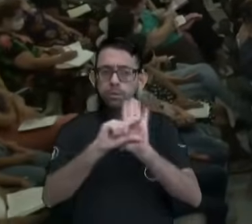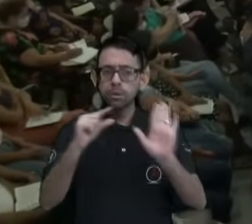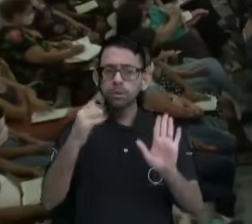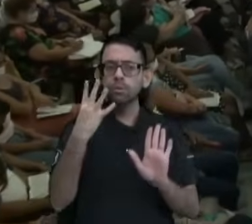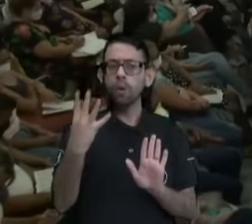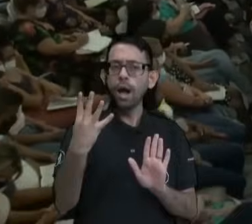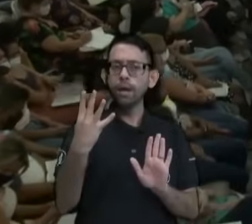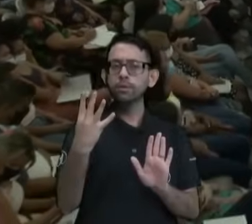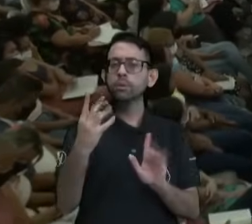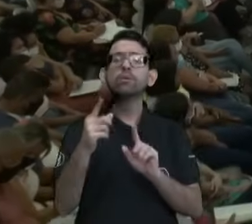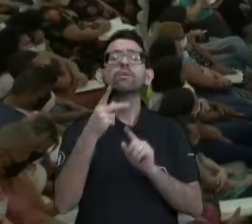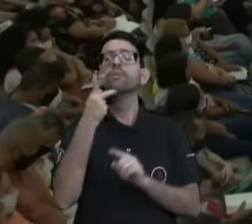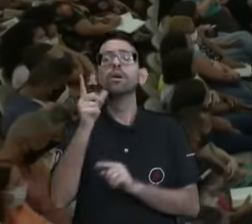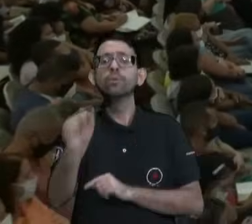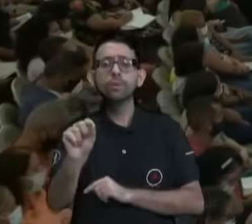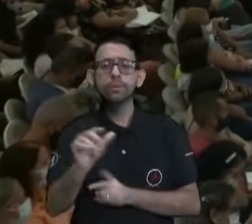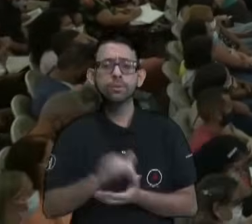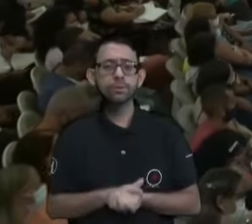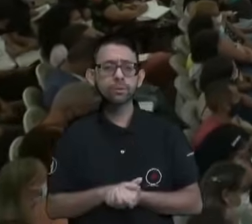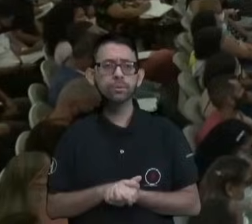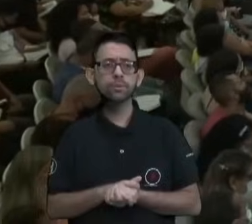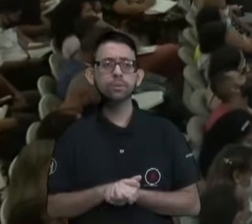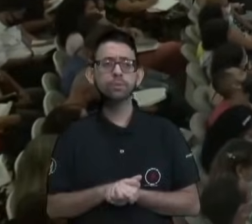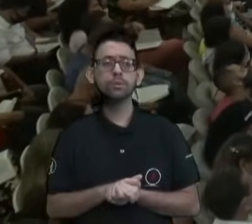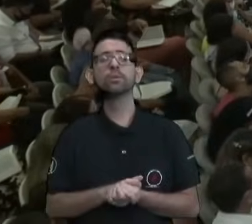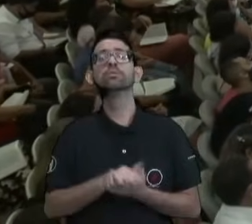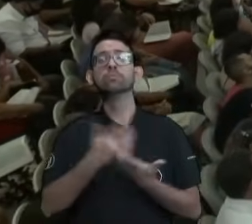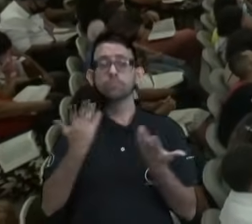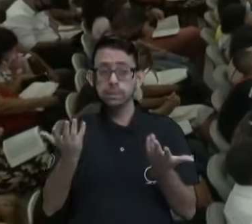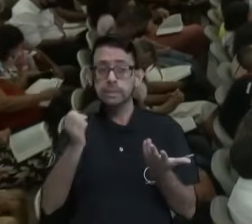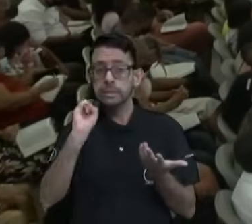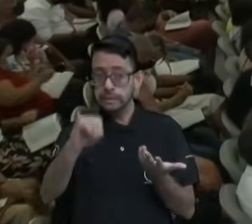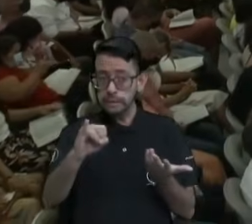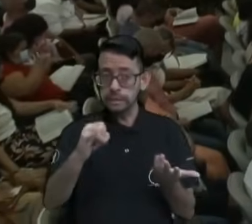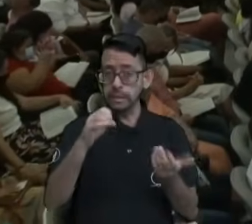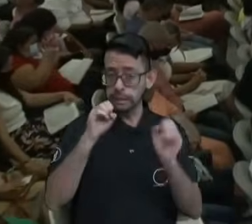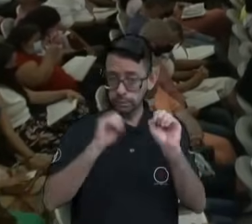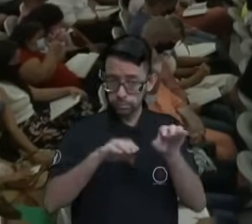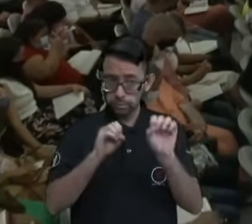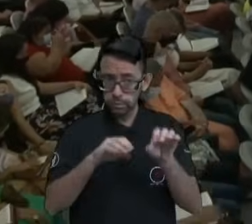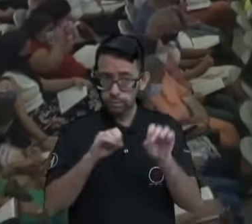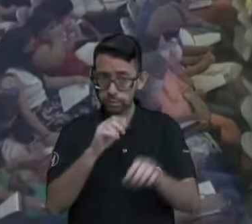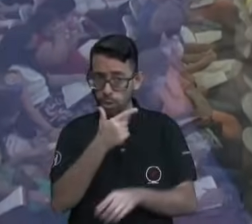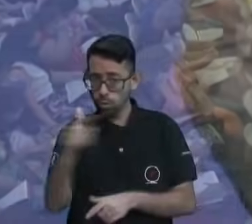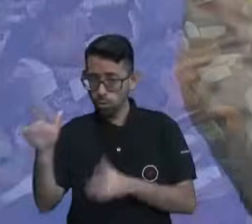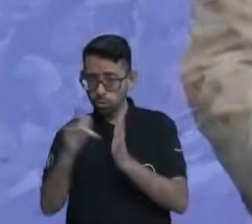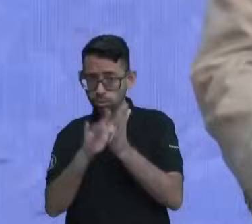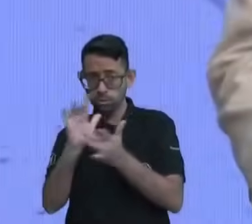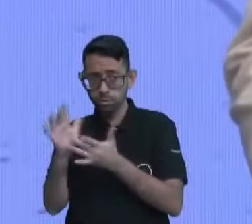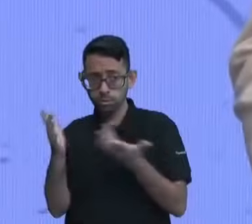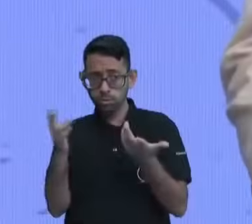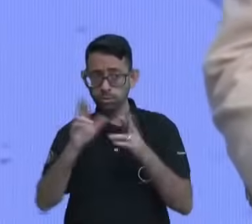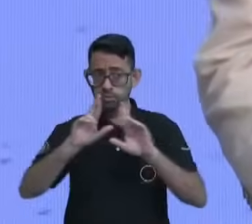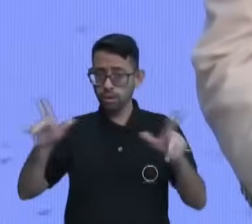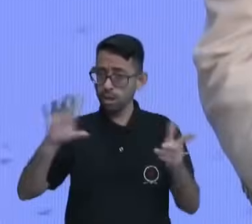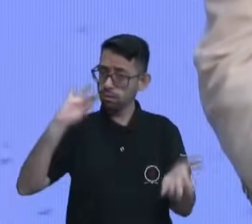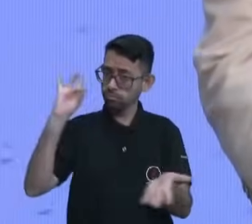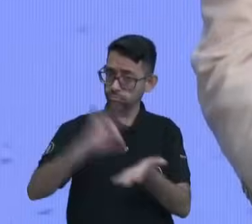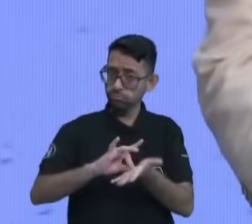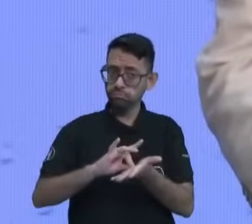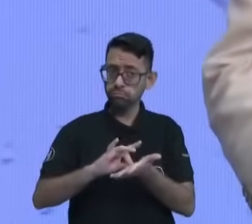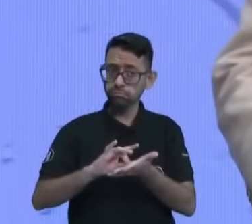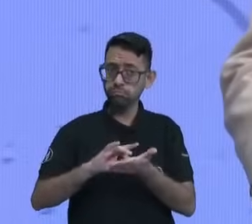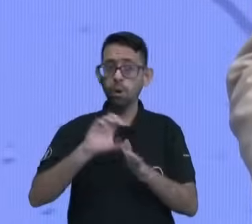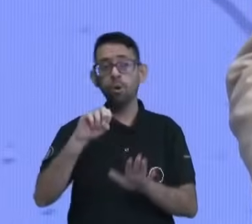4ro tá dizendo porque se alguém for pregar vos outro Jesus que nós não temos pregado ou se recebeis outro